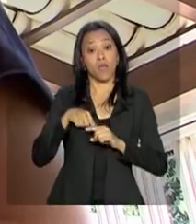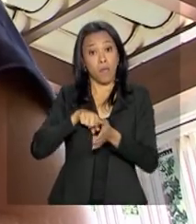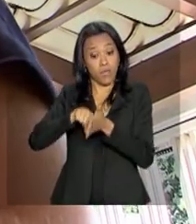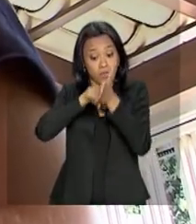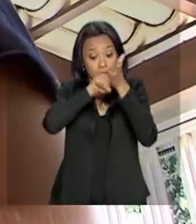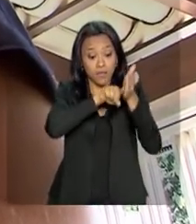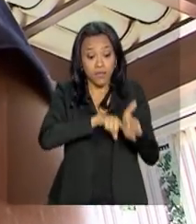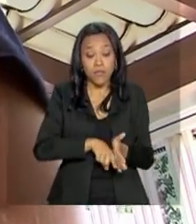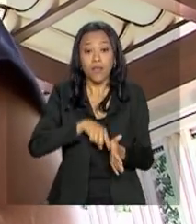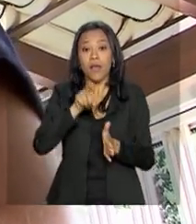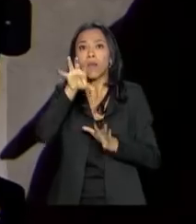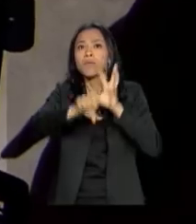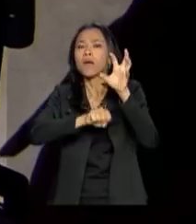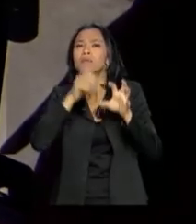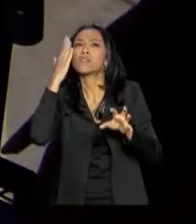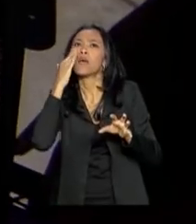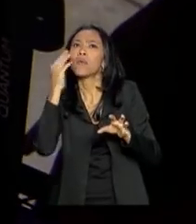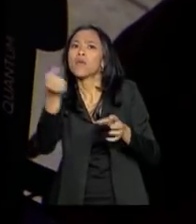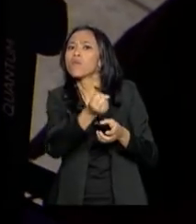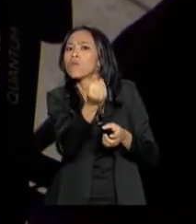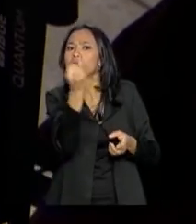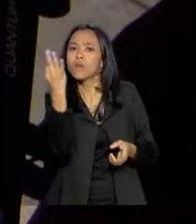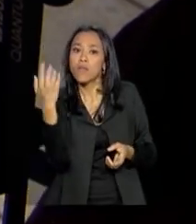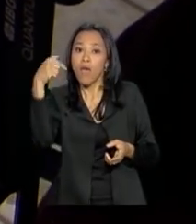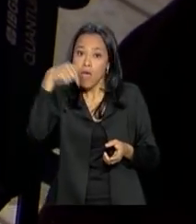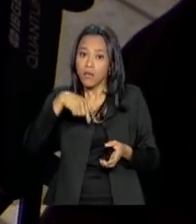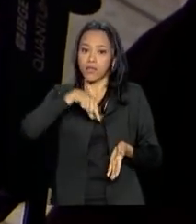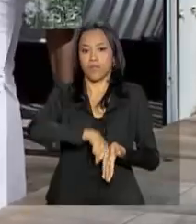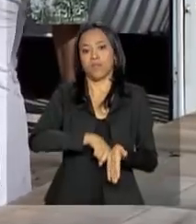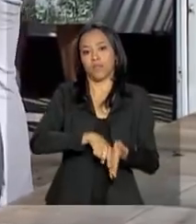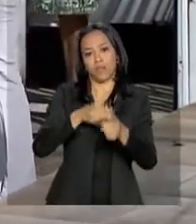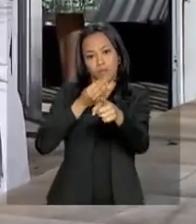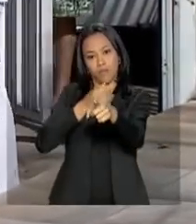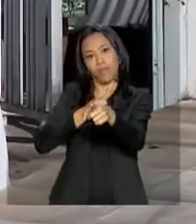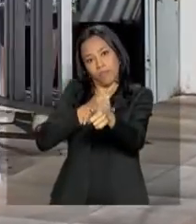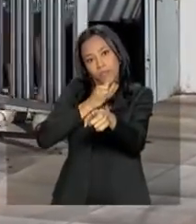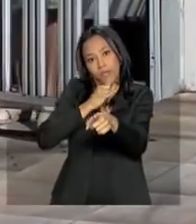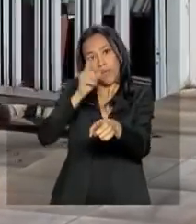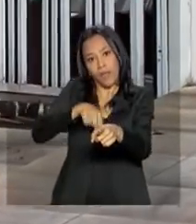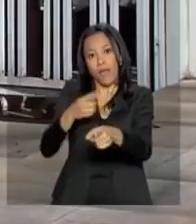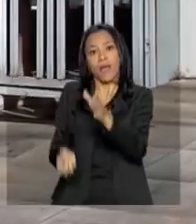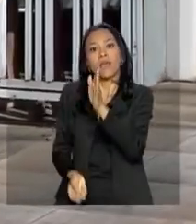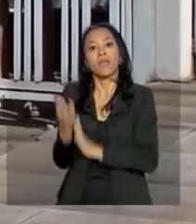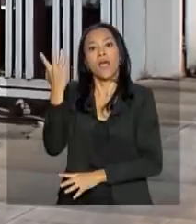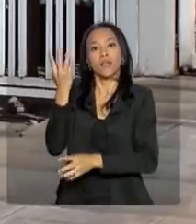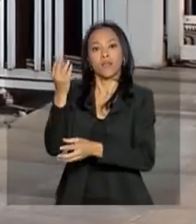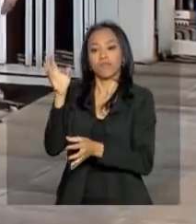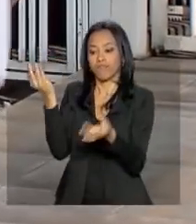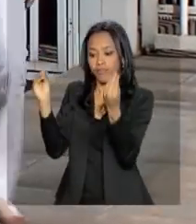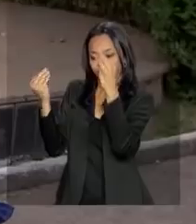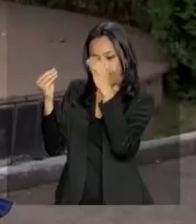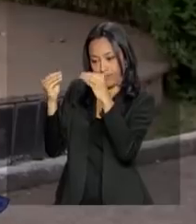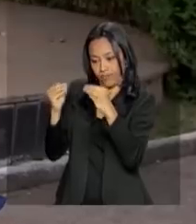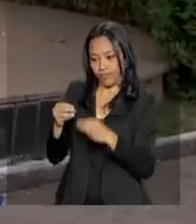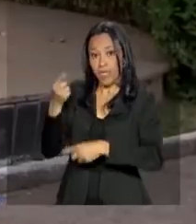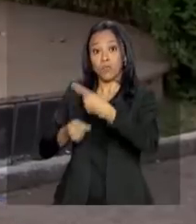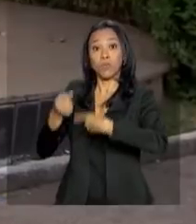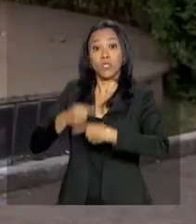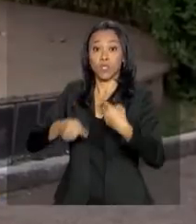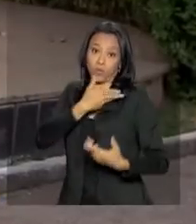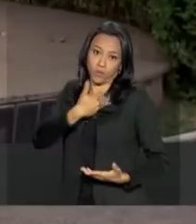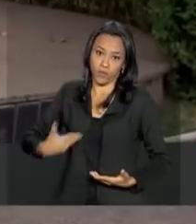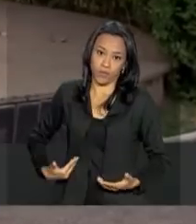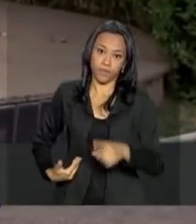de recenseamento do país é desta pesquisa por exemplo que são elaboradas as políticas públicas nos dados do ibge